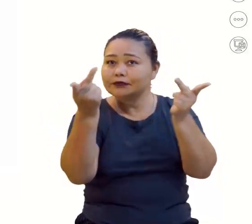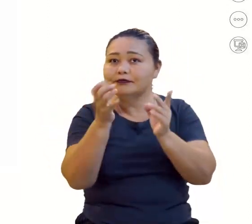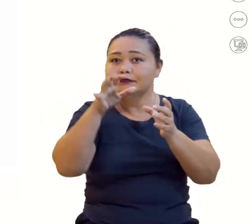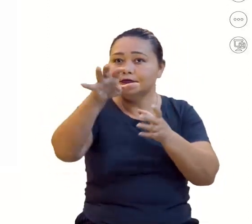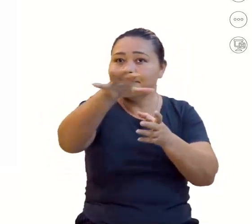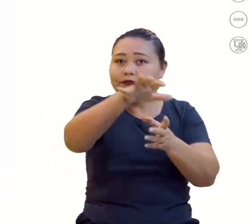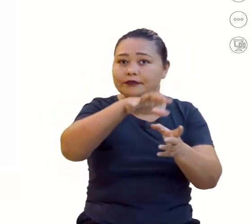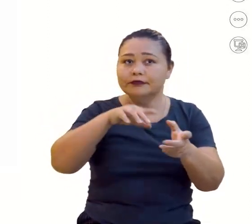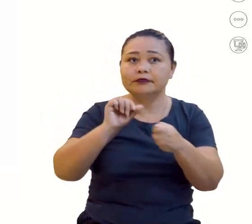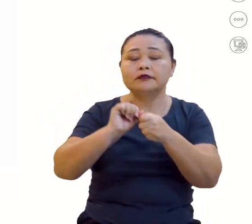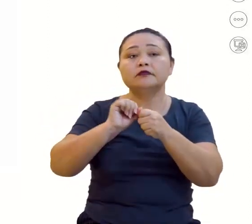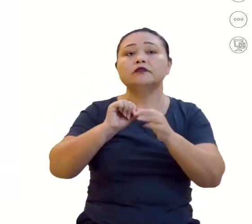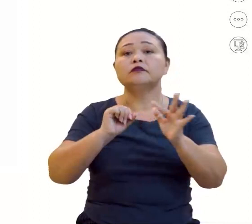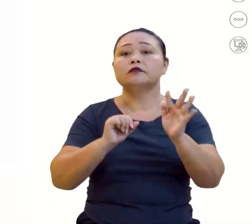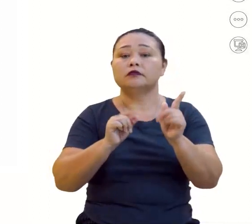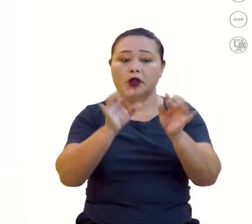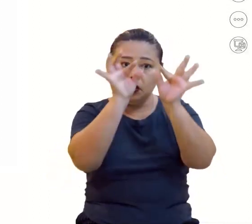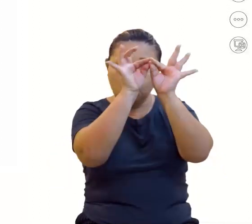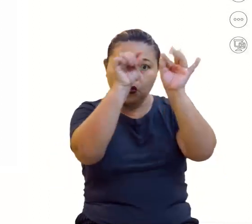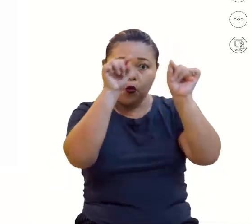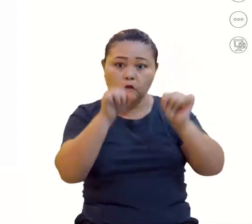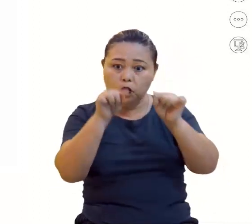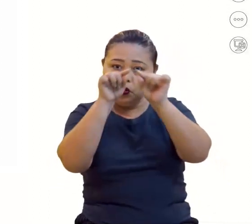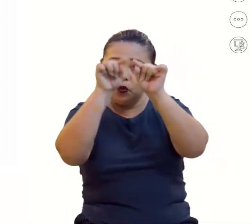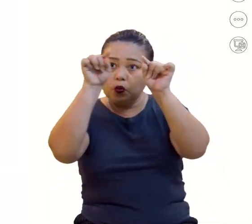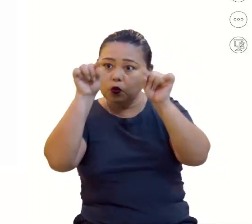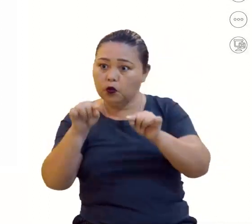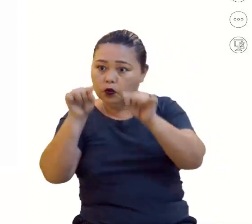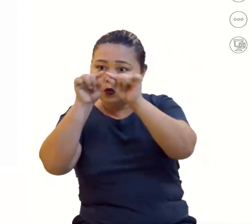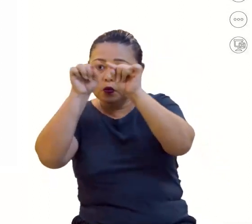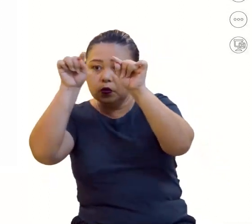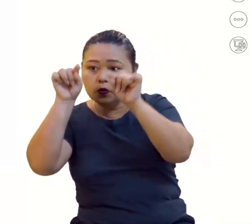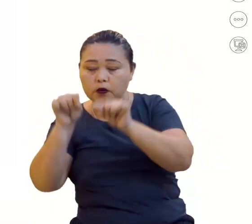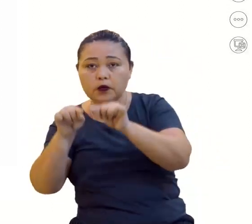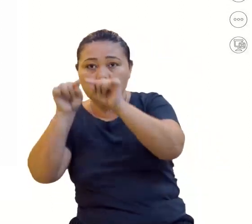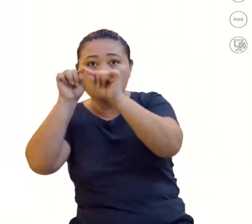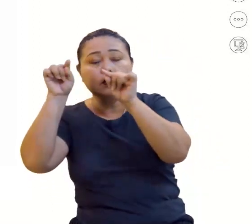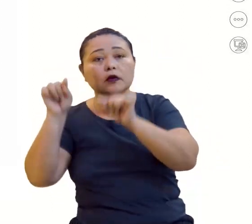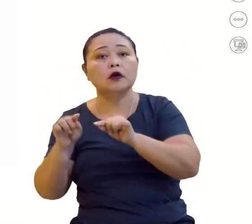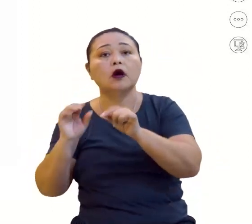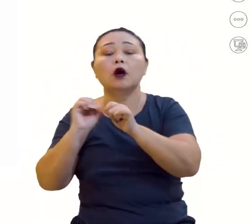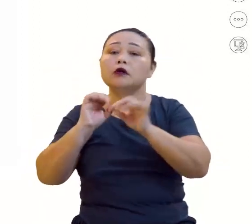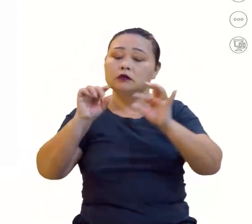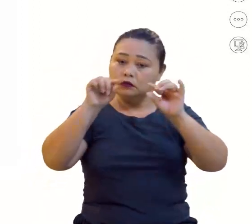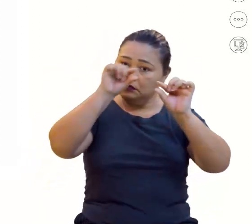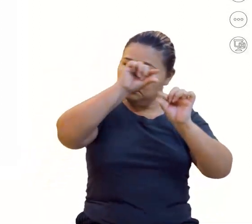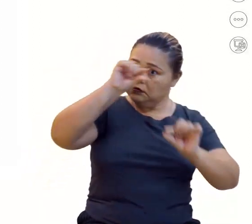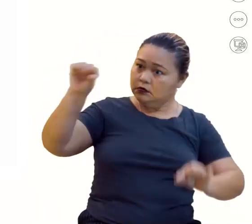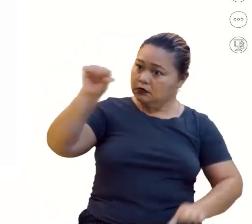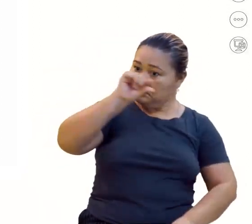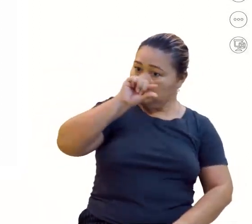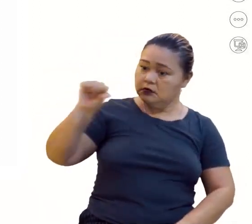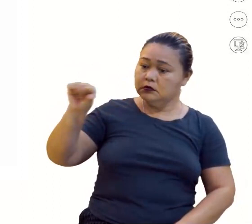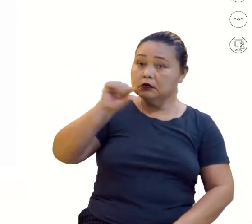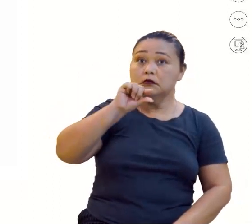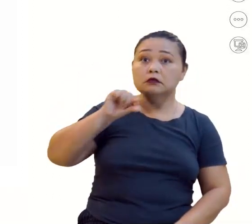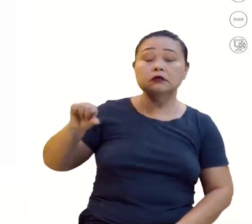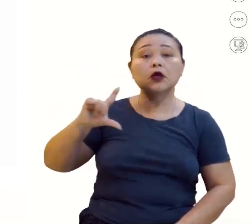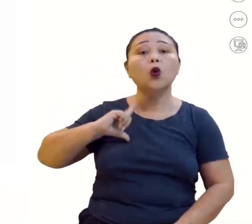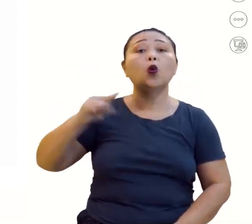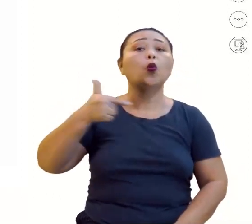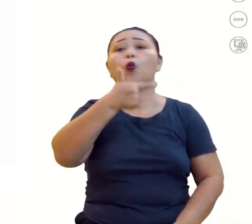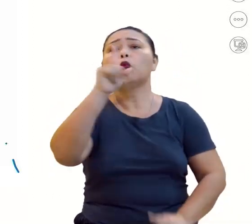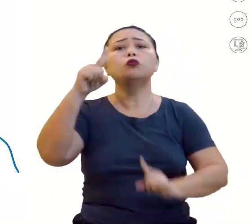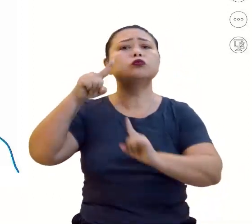nós temos os gráficos de colunas ou barras, né? Verticais, horizontais, e ainda tem outros